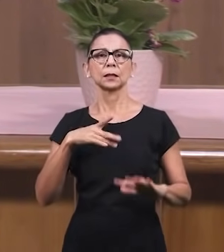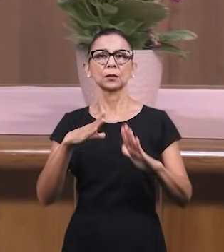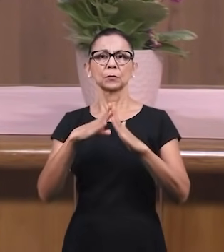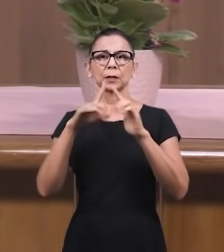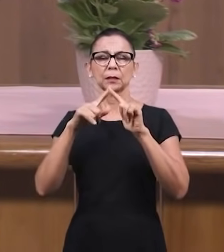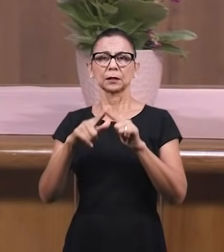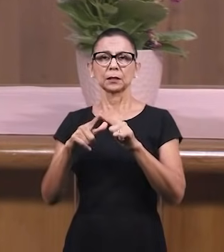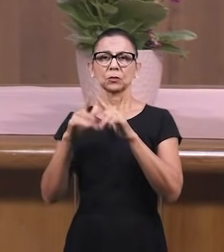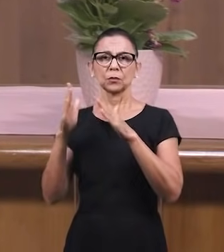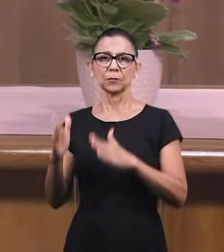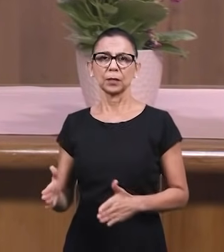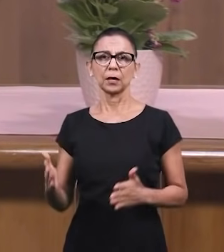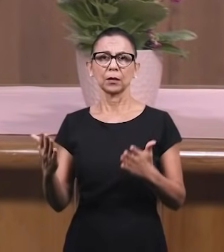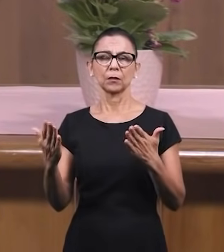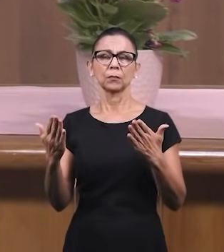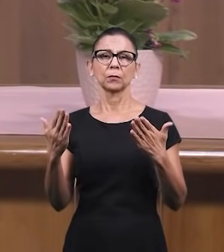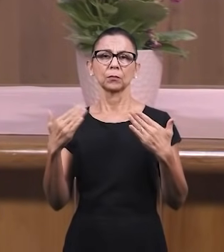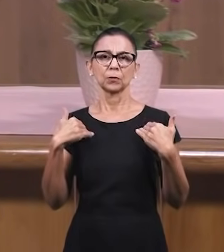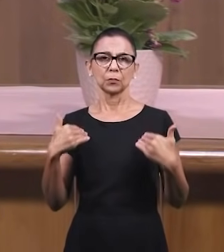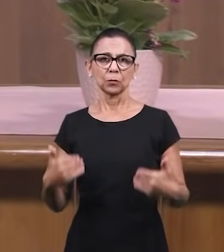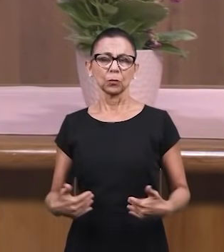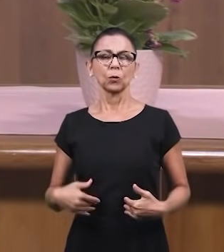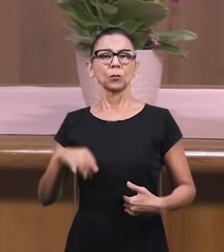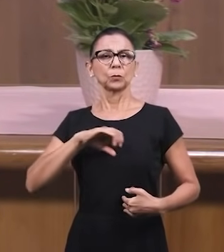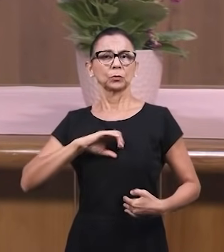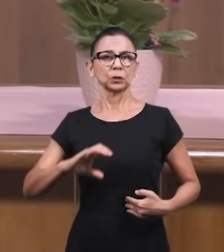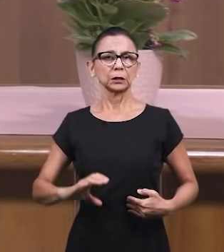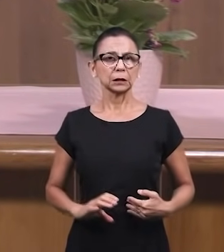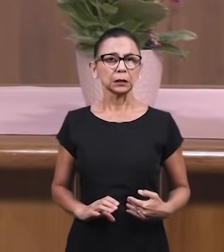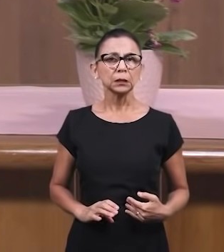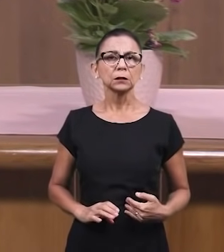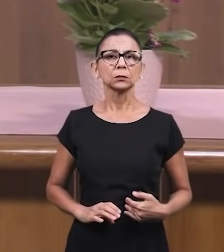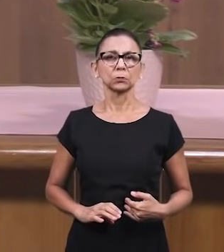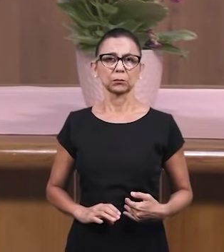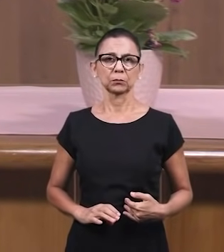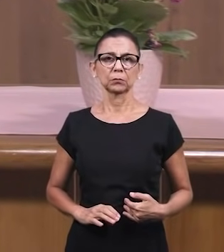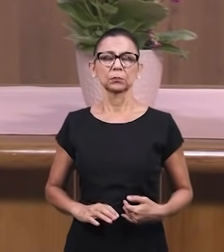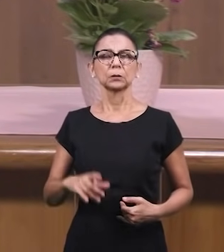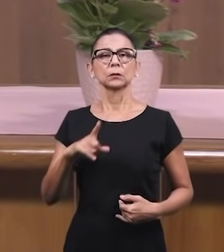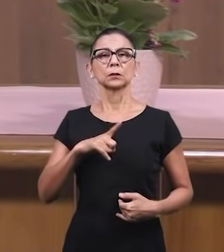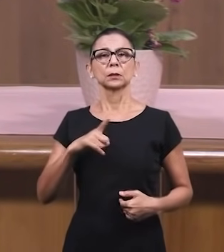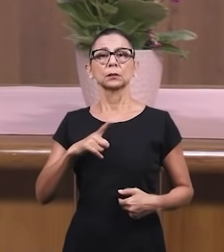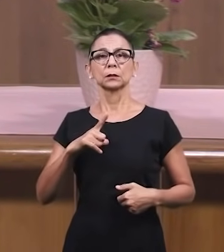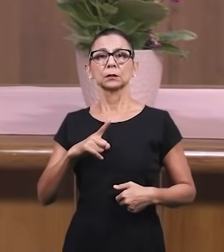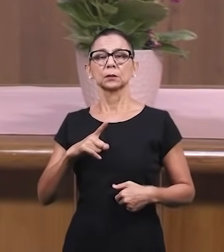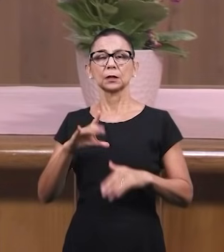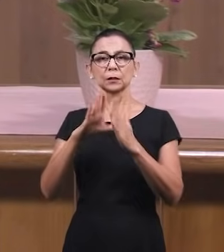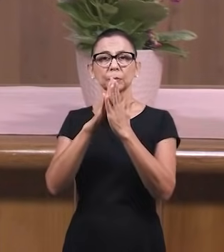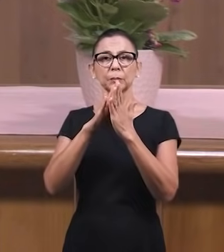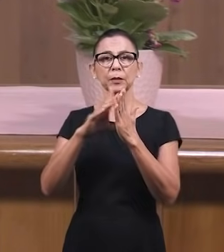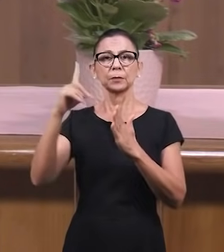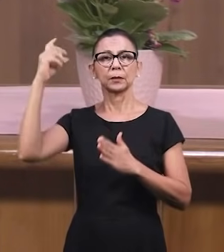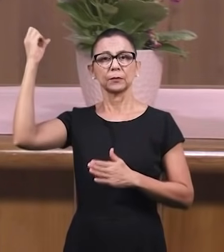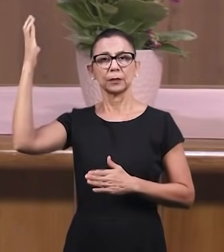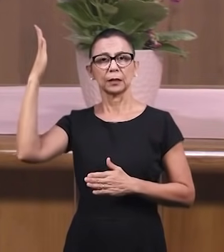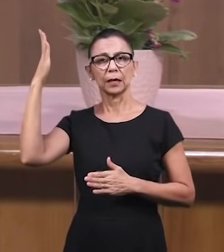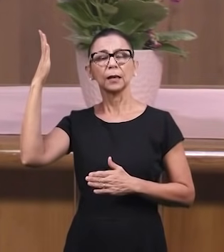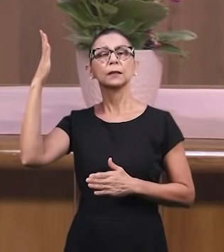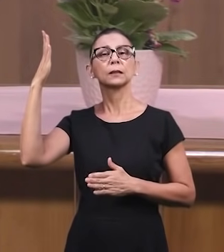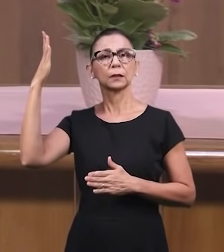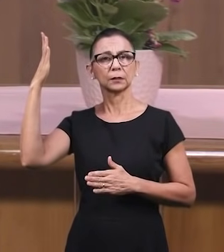Cristo, a palavra revelada, o clamor pelo sangue de Jesus, os